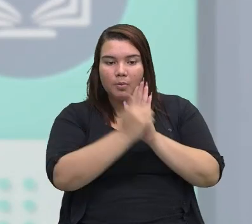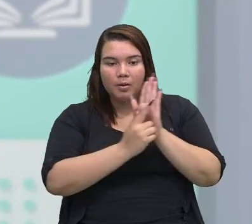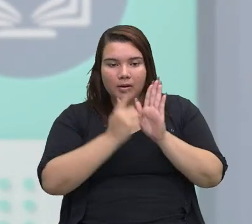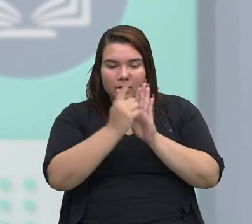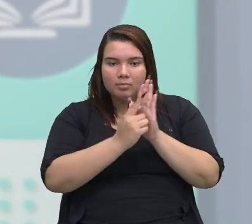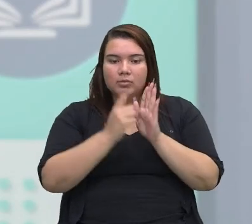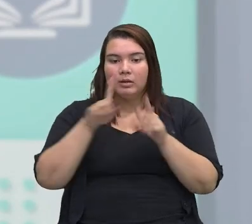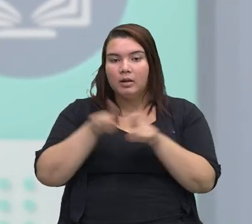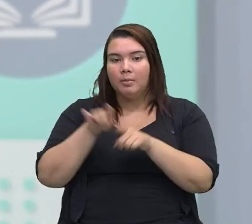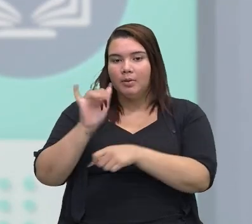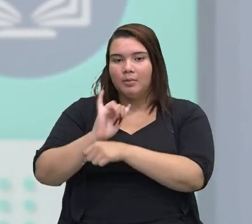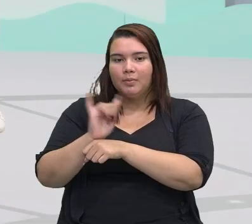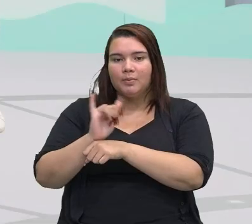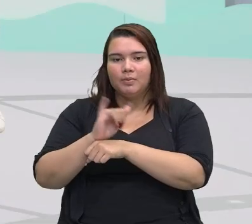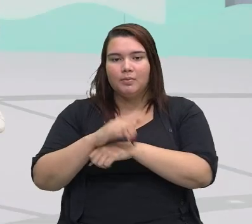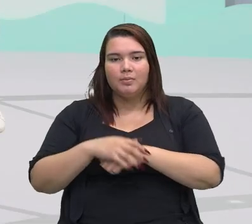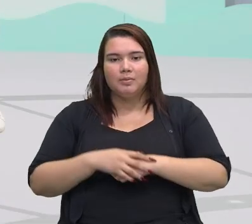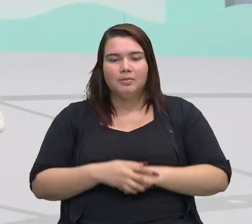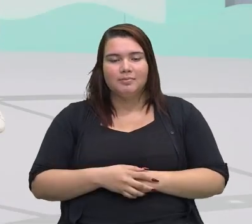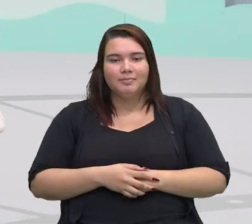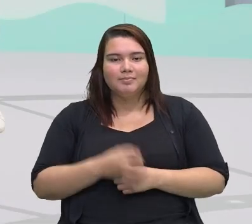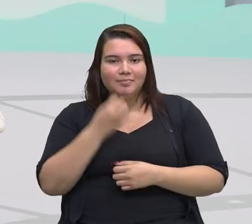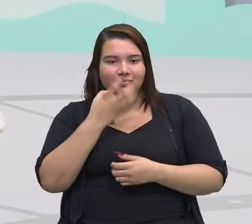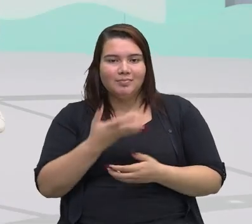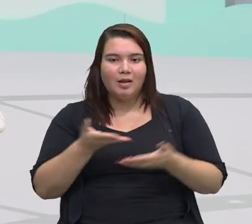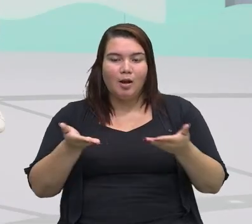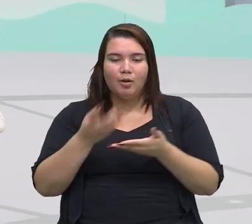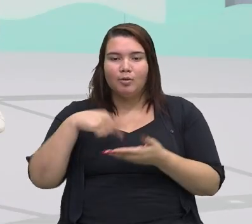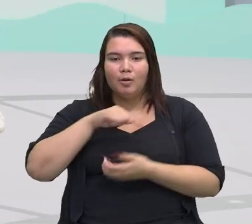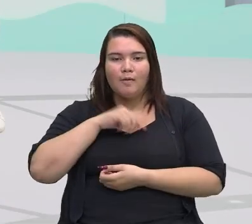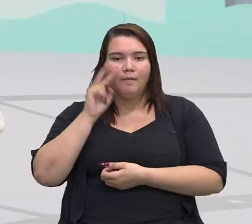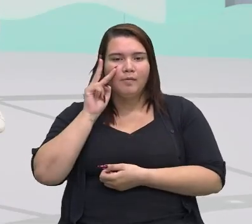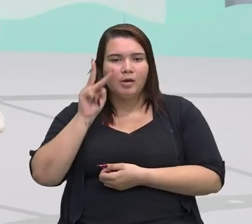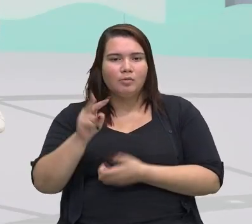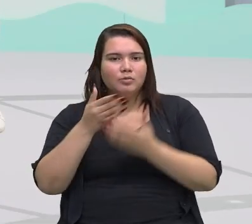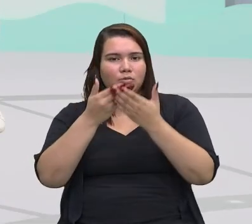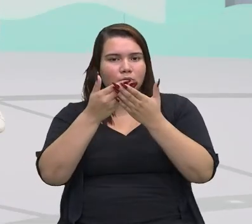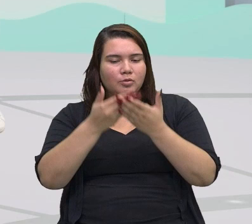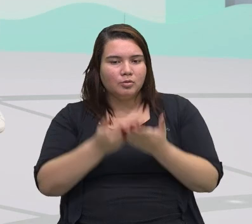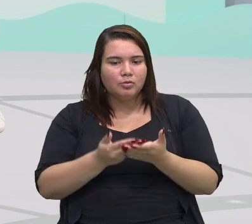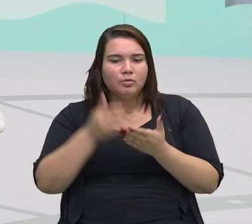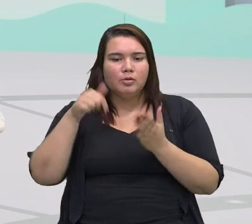nosso canal no YouTube. Muito bem, então a gente pôde observar um pouquinho mais ali dos